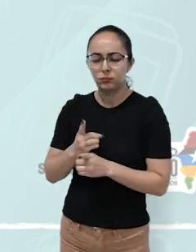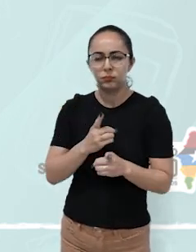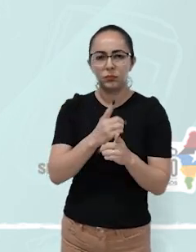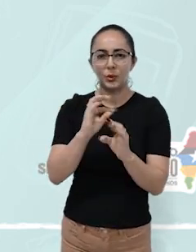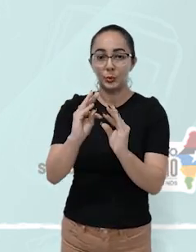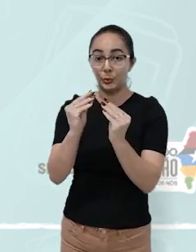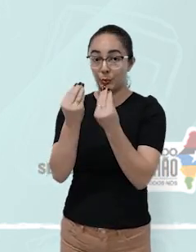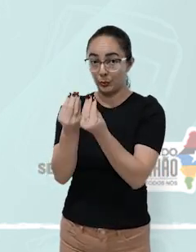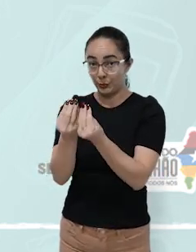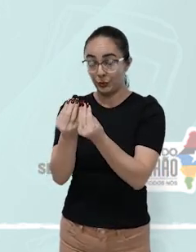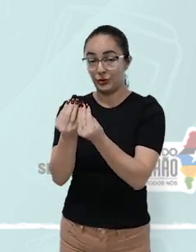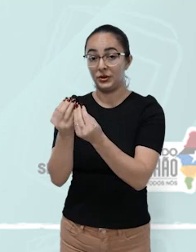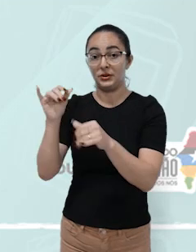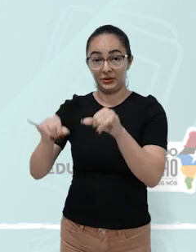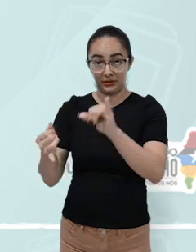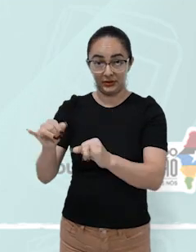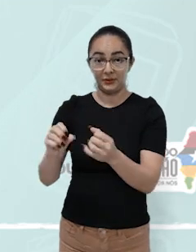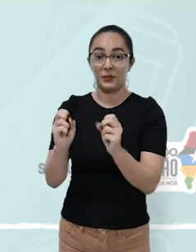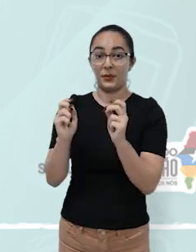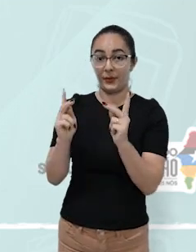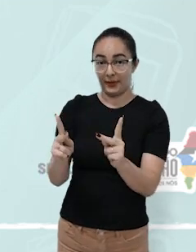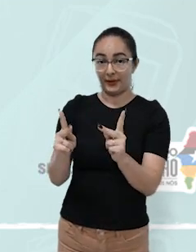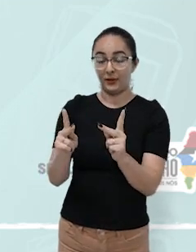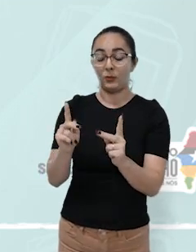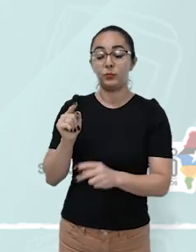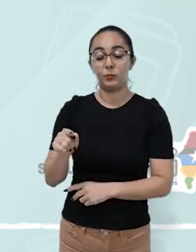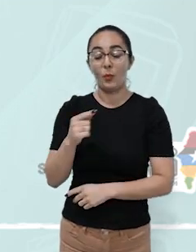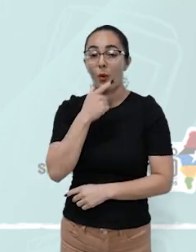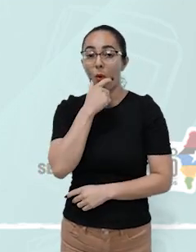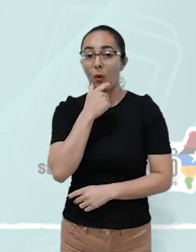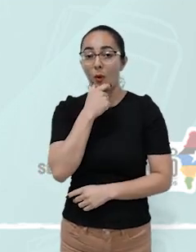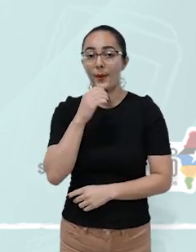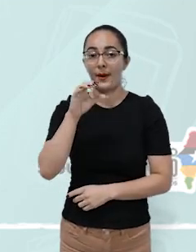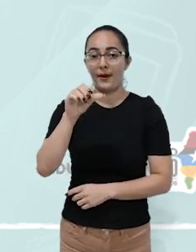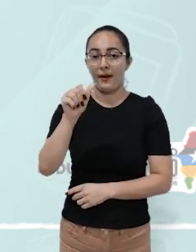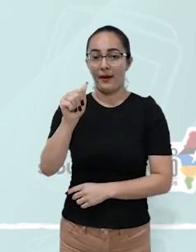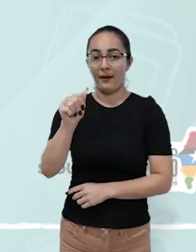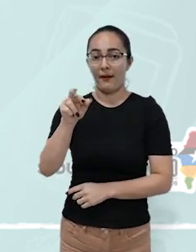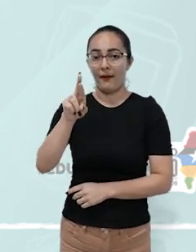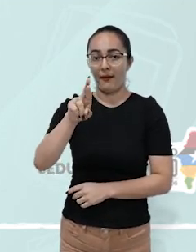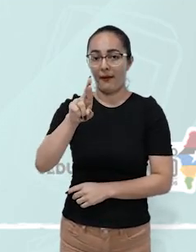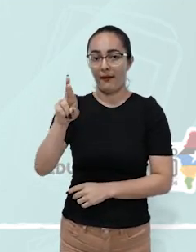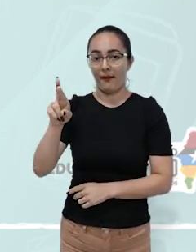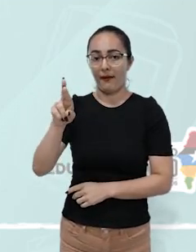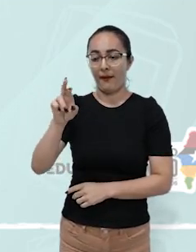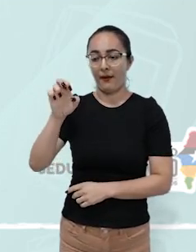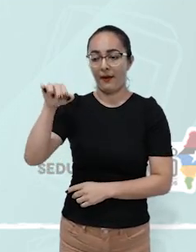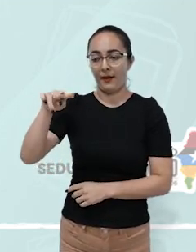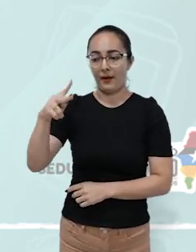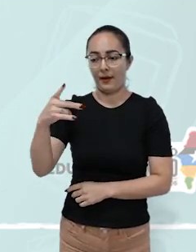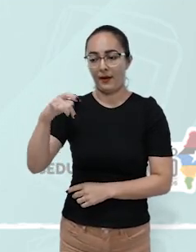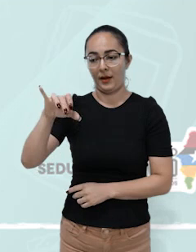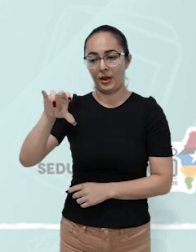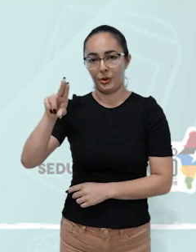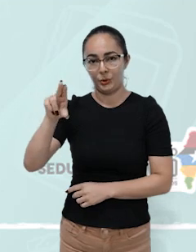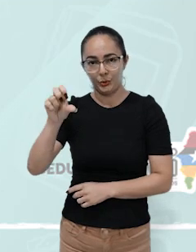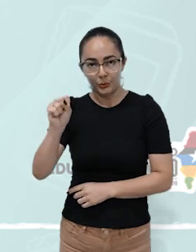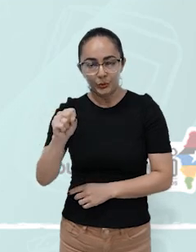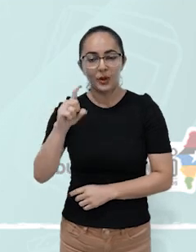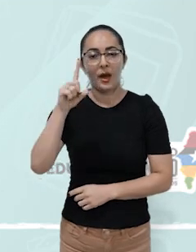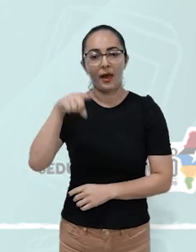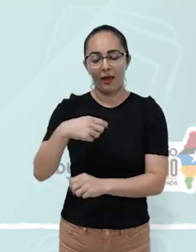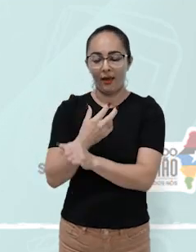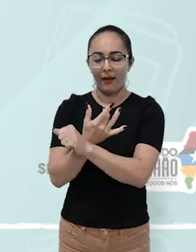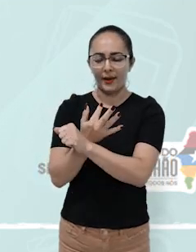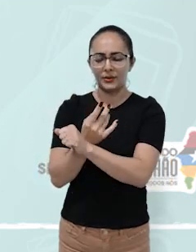substâncias inorgânicas. Tudo bem? Então, segundo Arrhenius, ácido é toda substância que, em